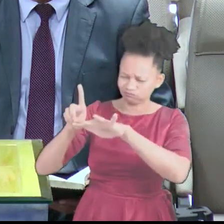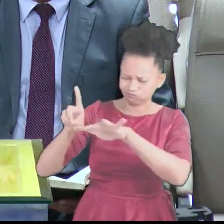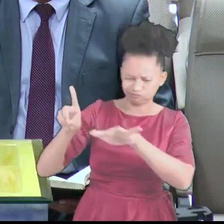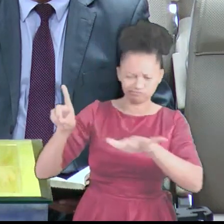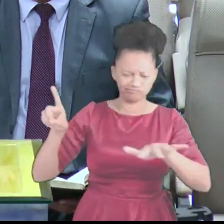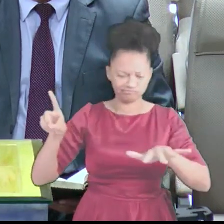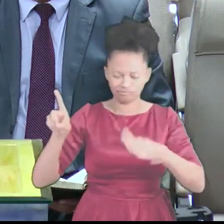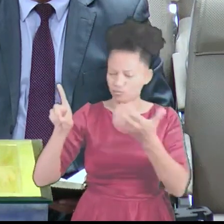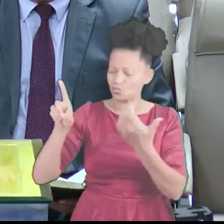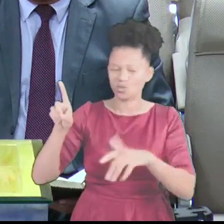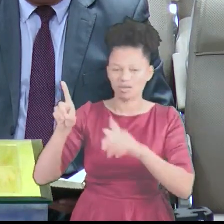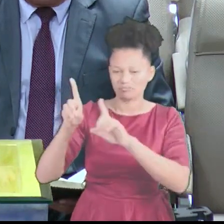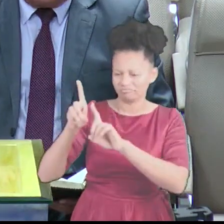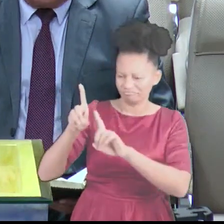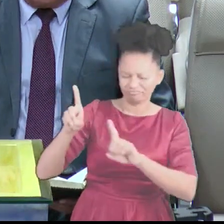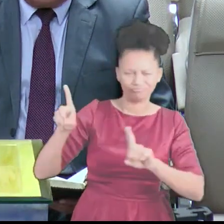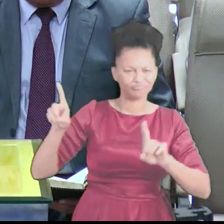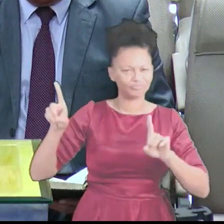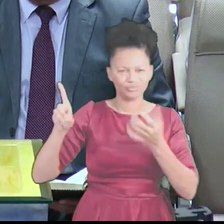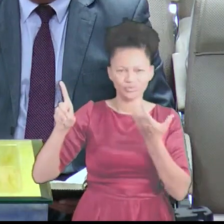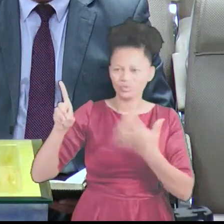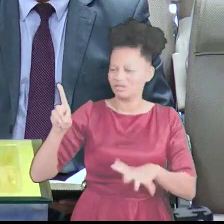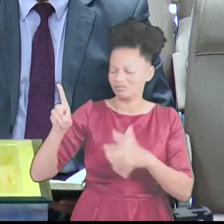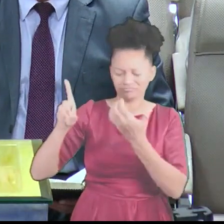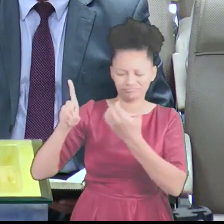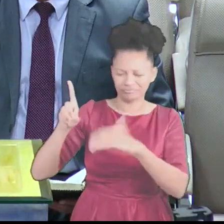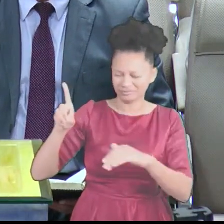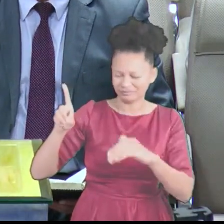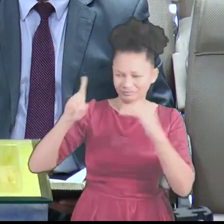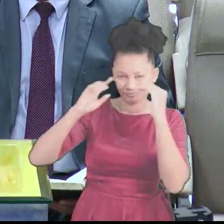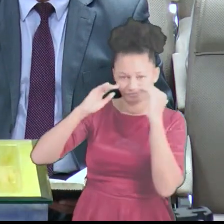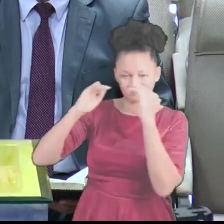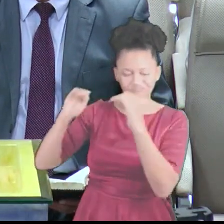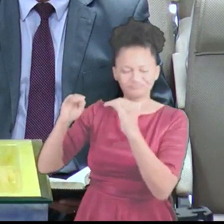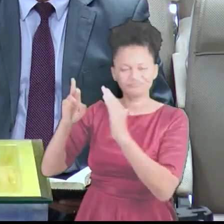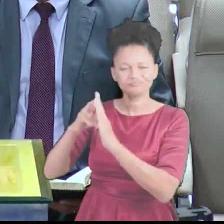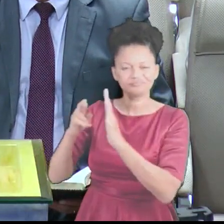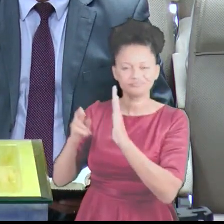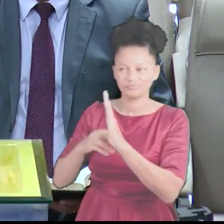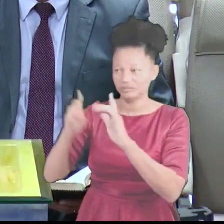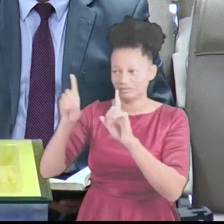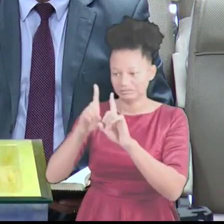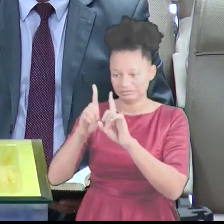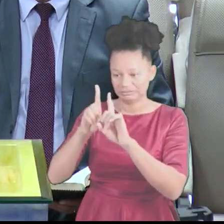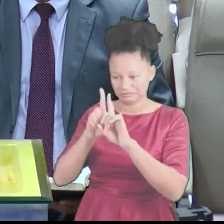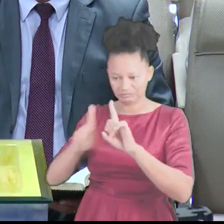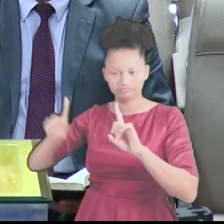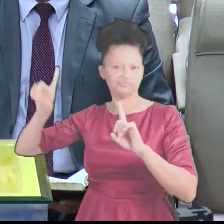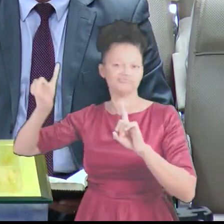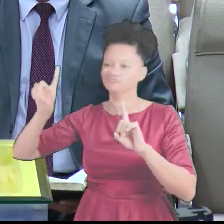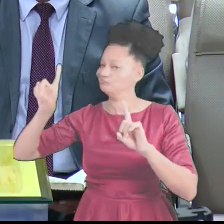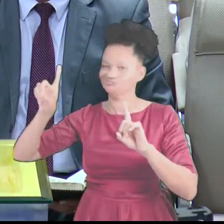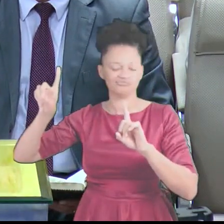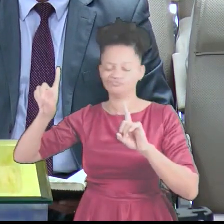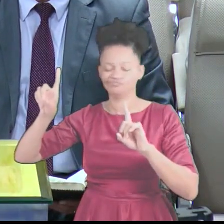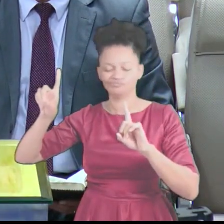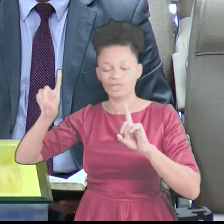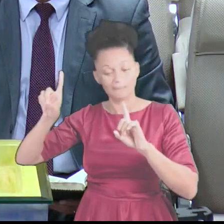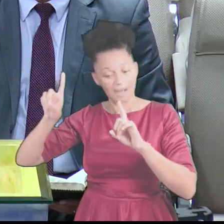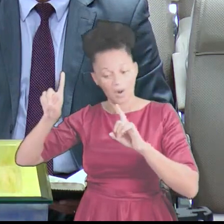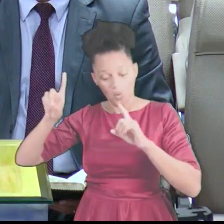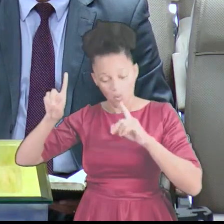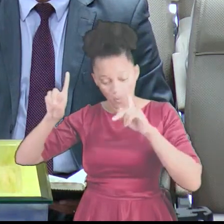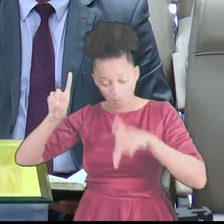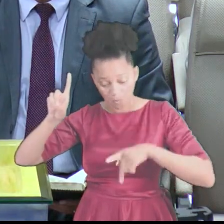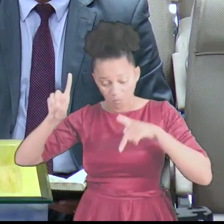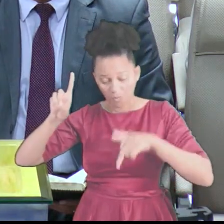Israel abandonou os preceitos divinos. Não foi Deus que se afastou de seu povo, mas foi o